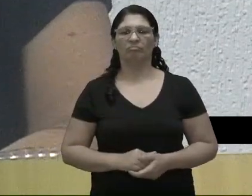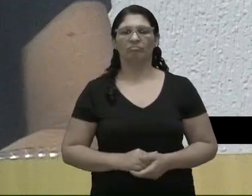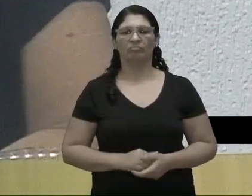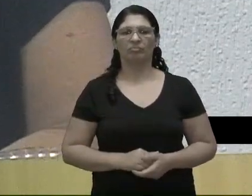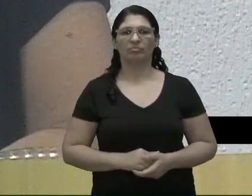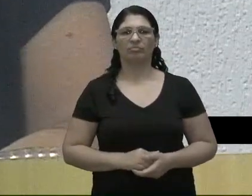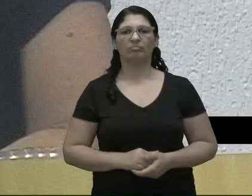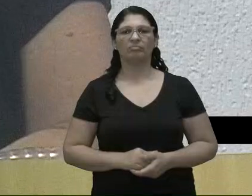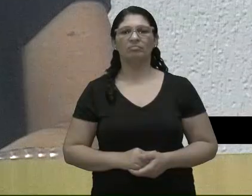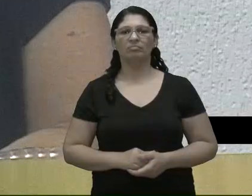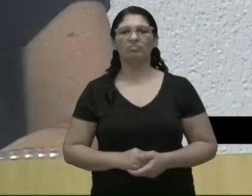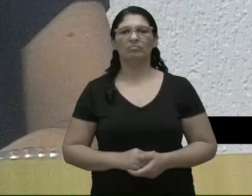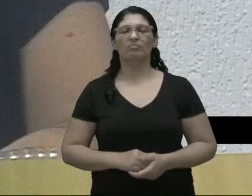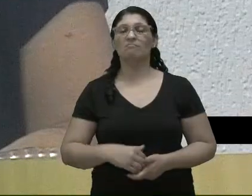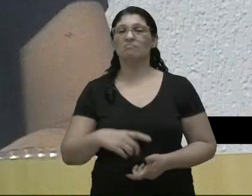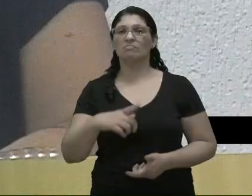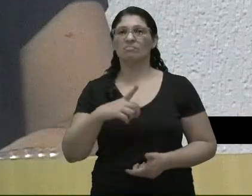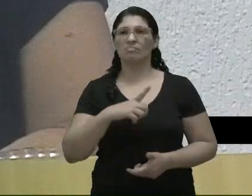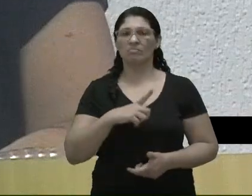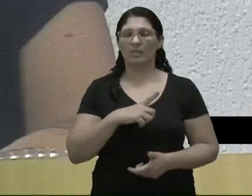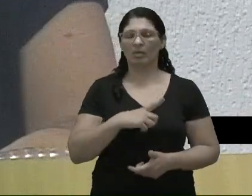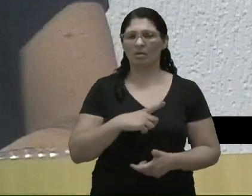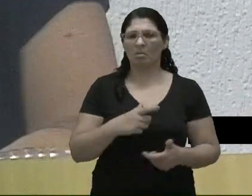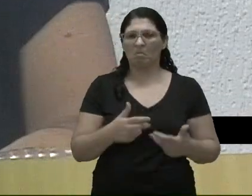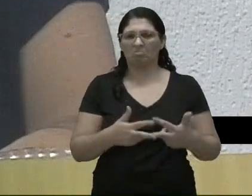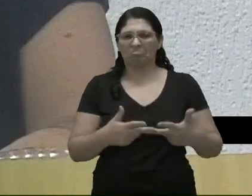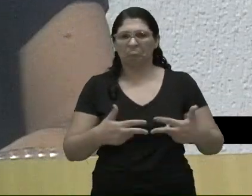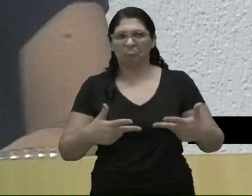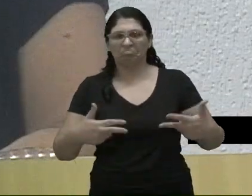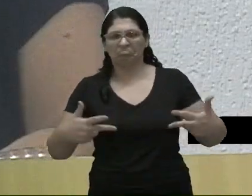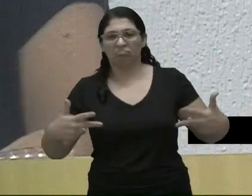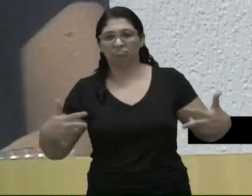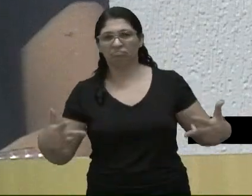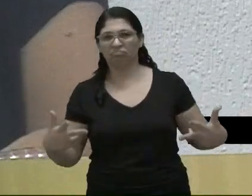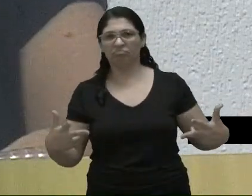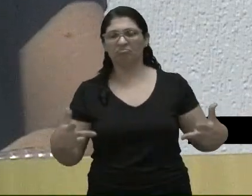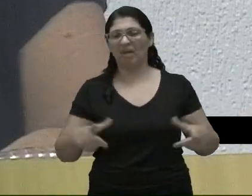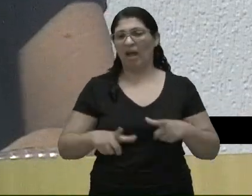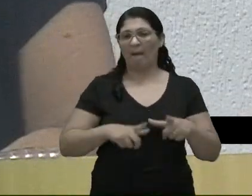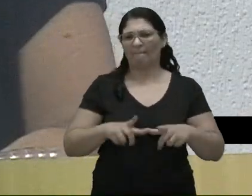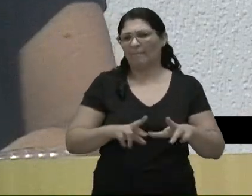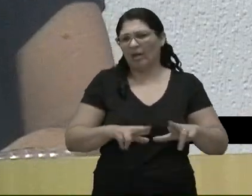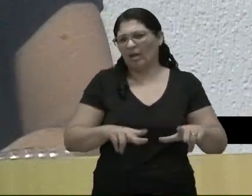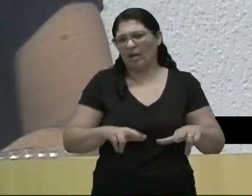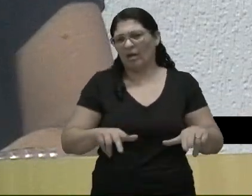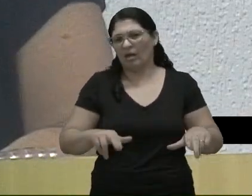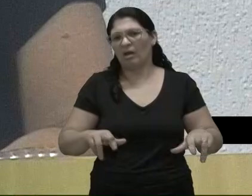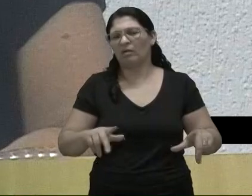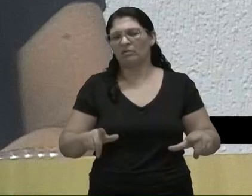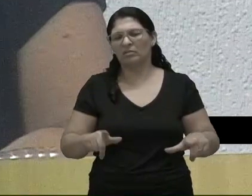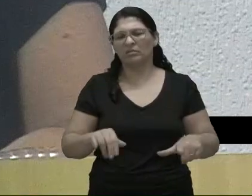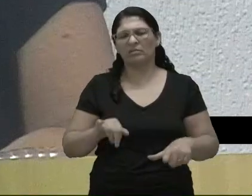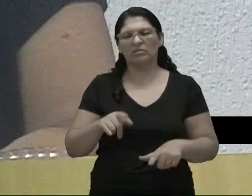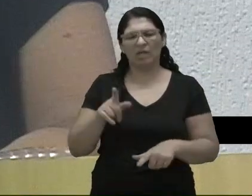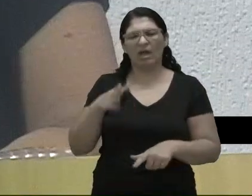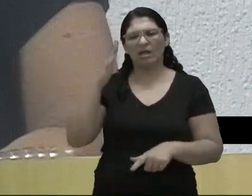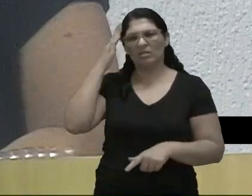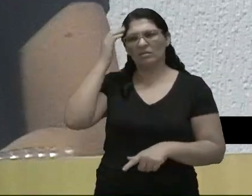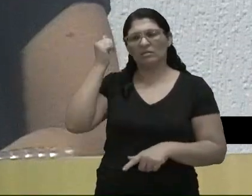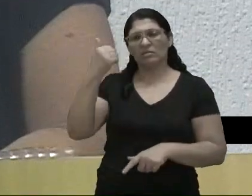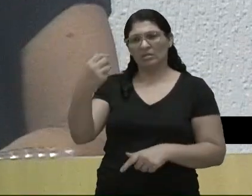Nós temos vários cargos aqui, e aí, o senhor saberia me dizer assim, em linhas gerais,